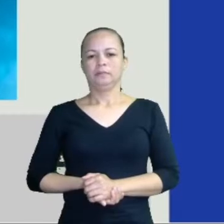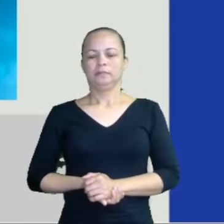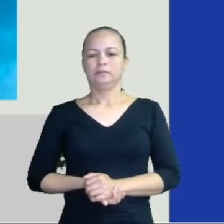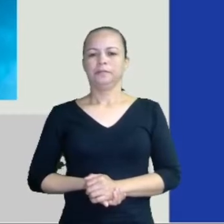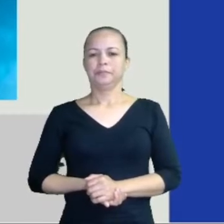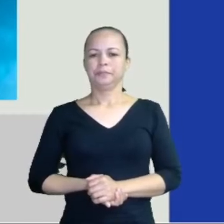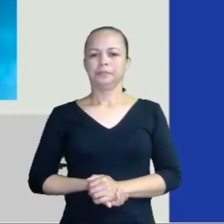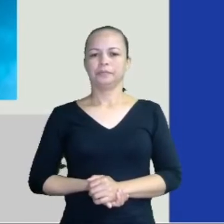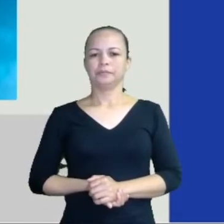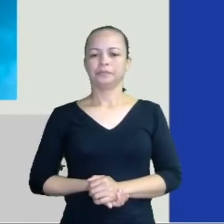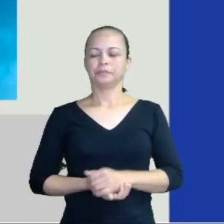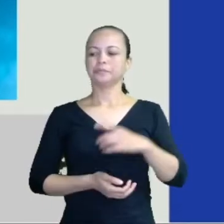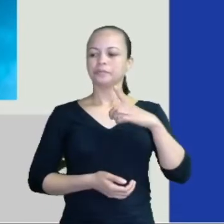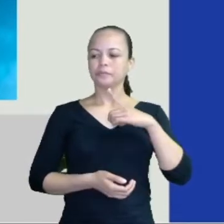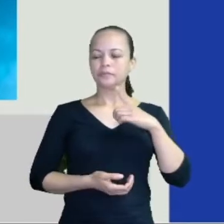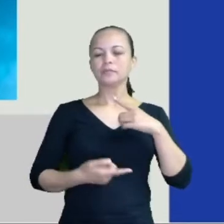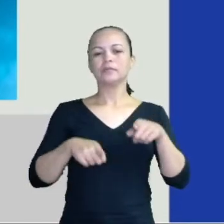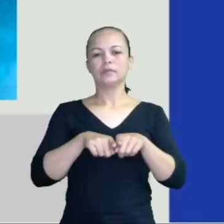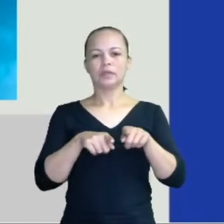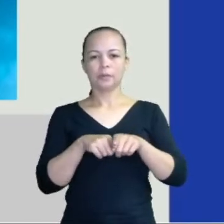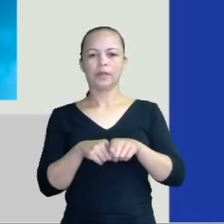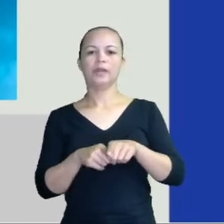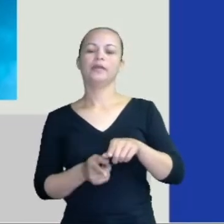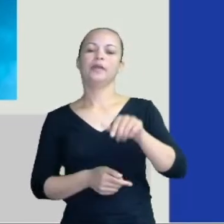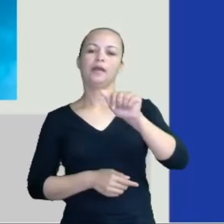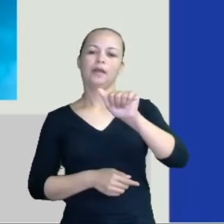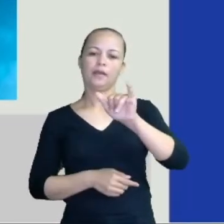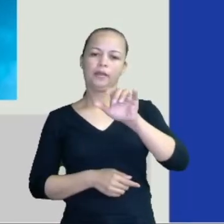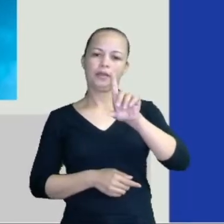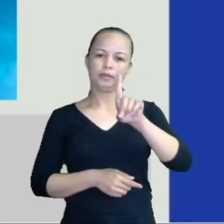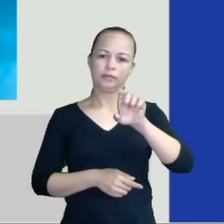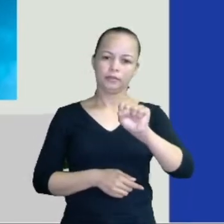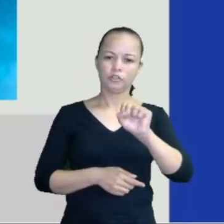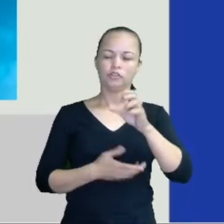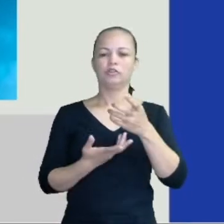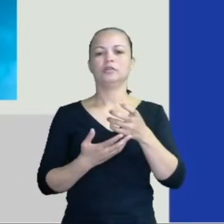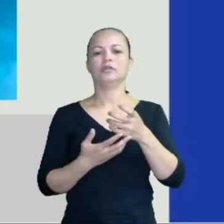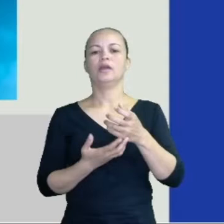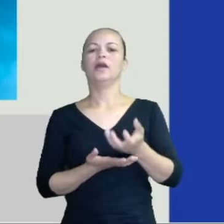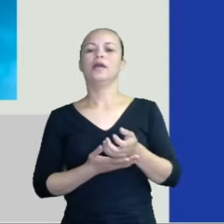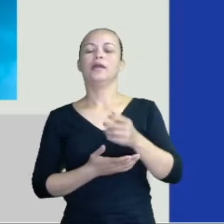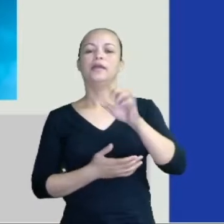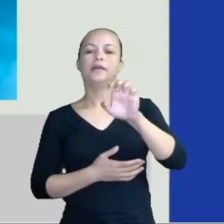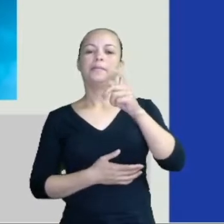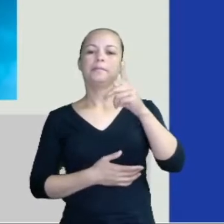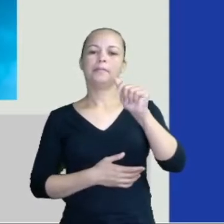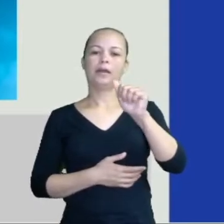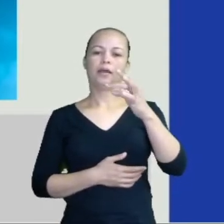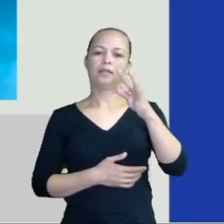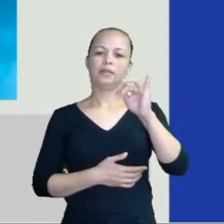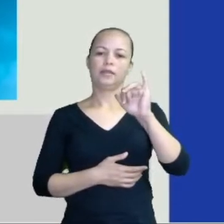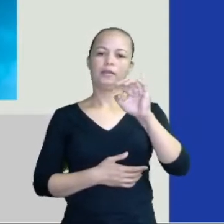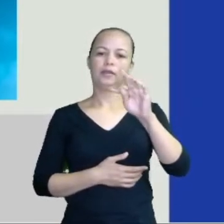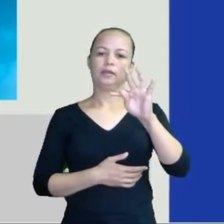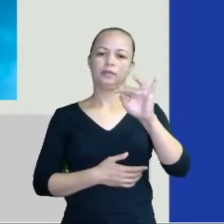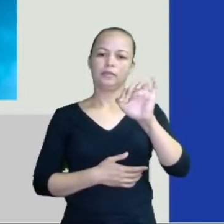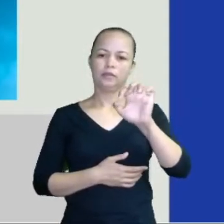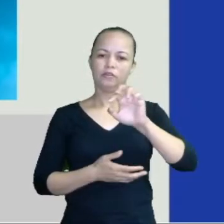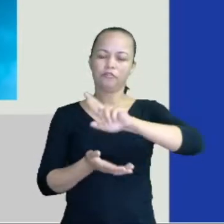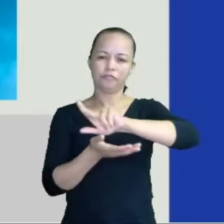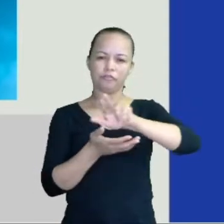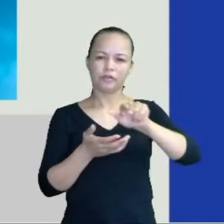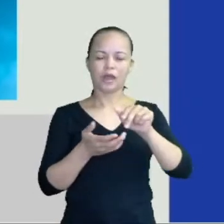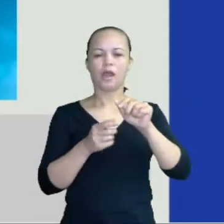Vamos lá. Temos também a AIDS, hepatite virais, hepatite A,